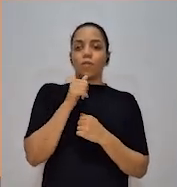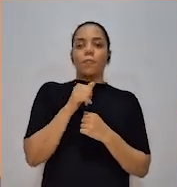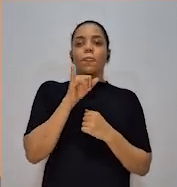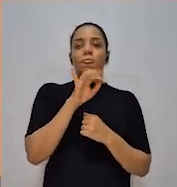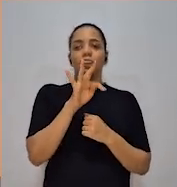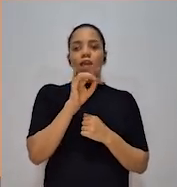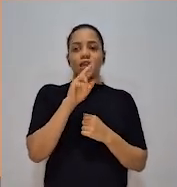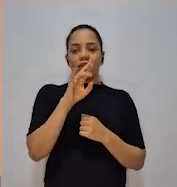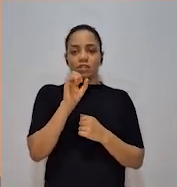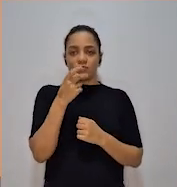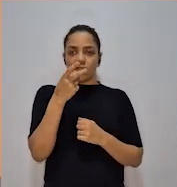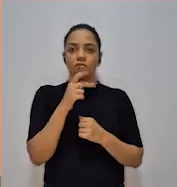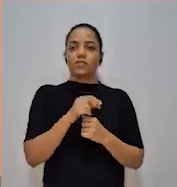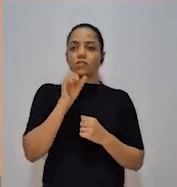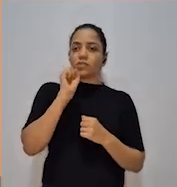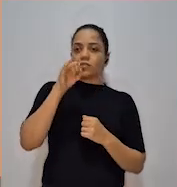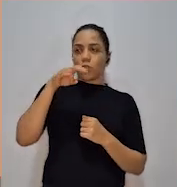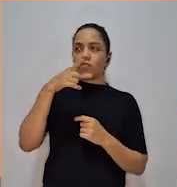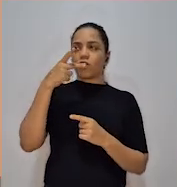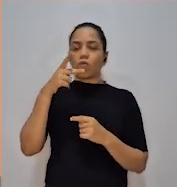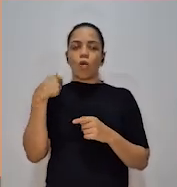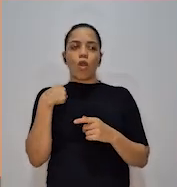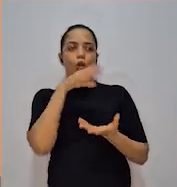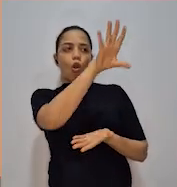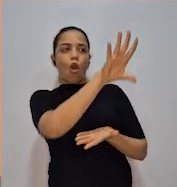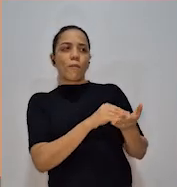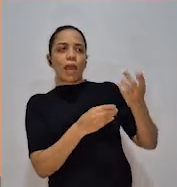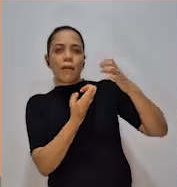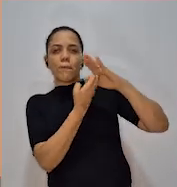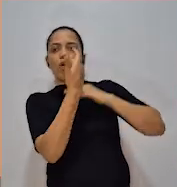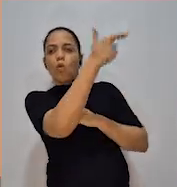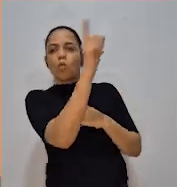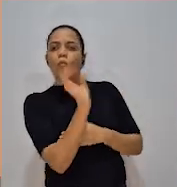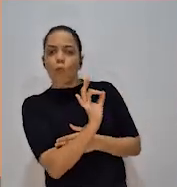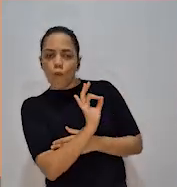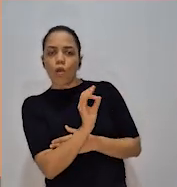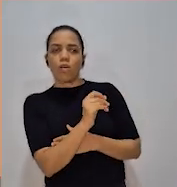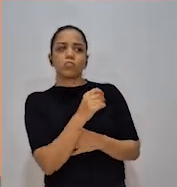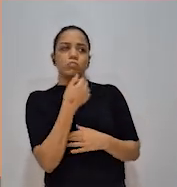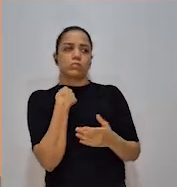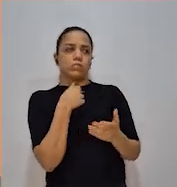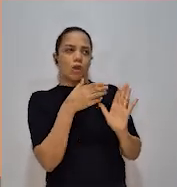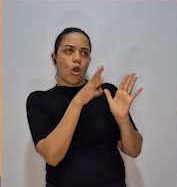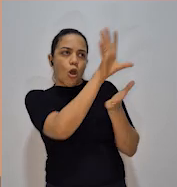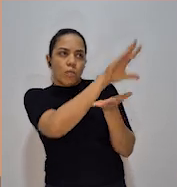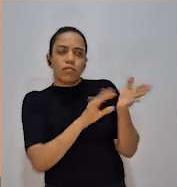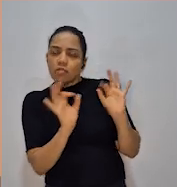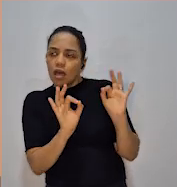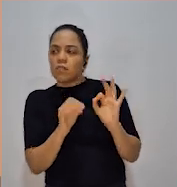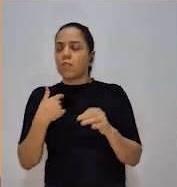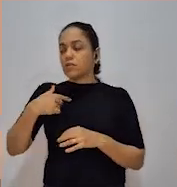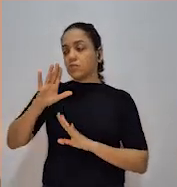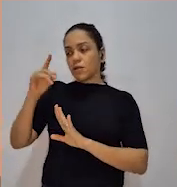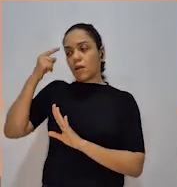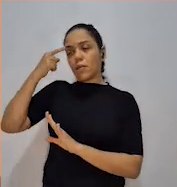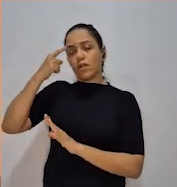seguinte: Simone falou sobre o não copiar a estratégia do vizinho, diante de exemplos, geralmente de grandes corporações. Quais as ações